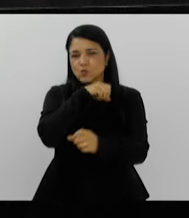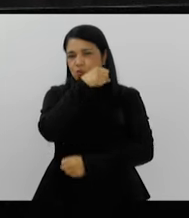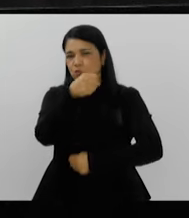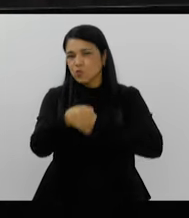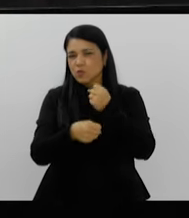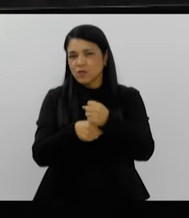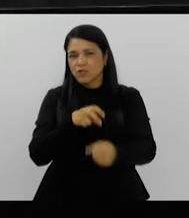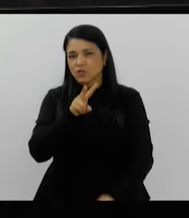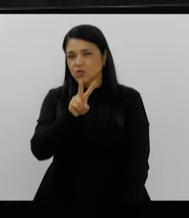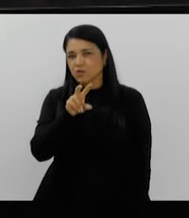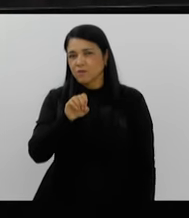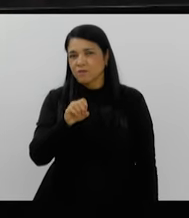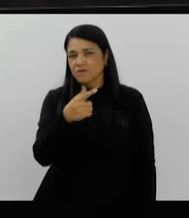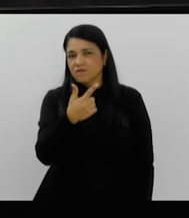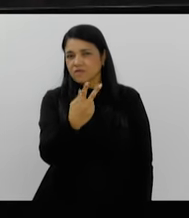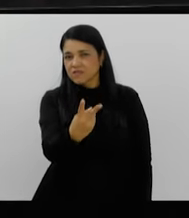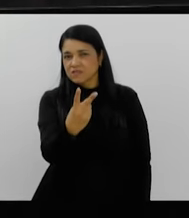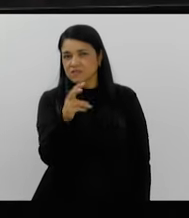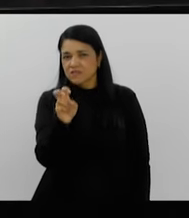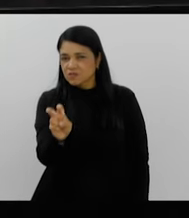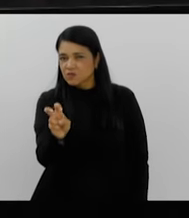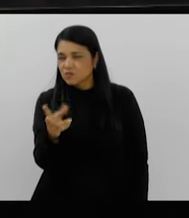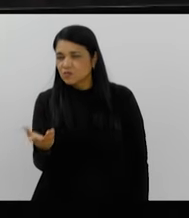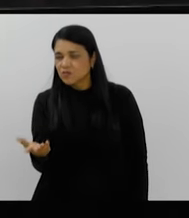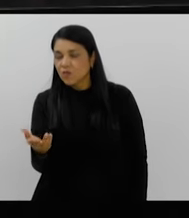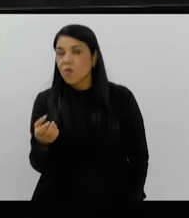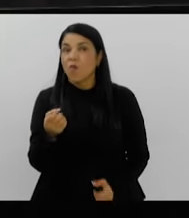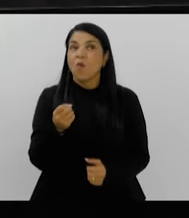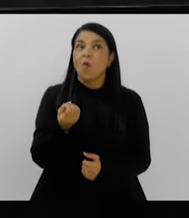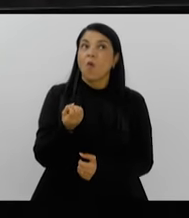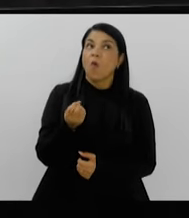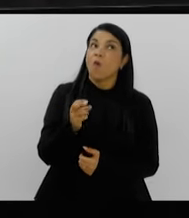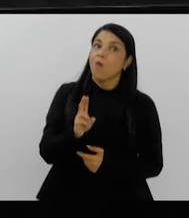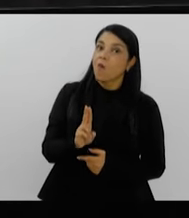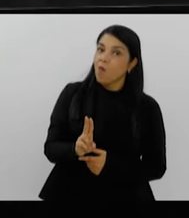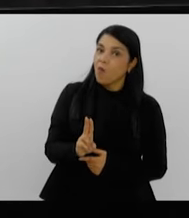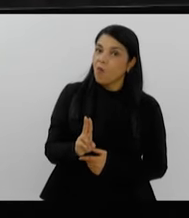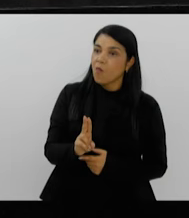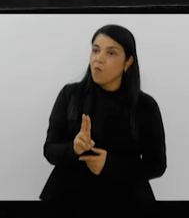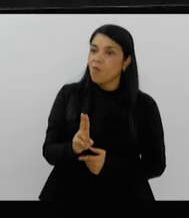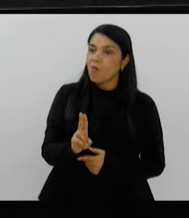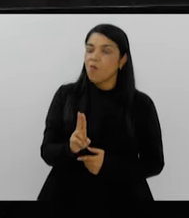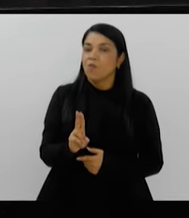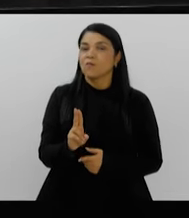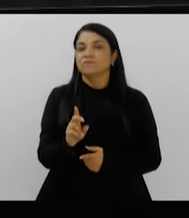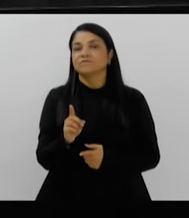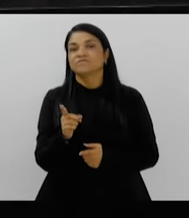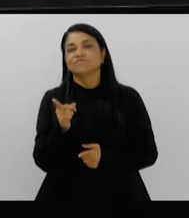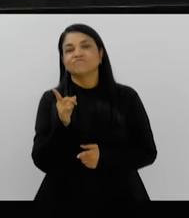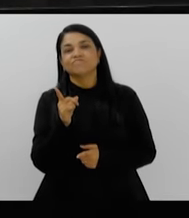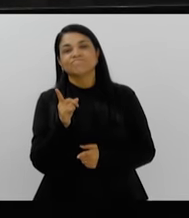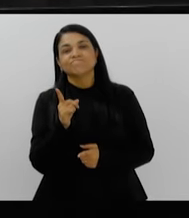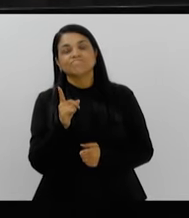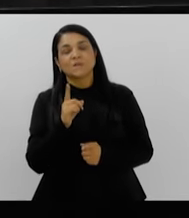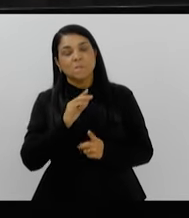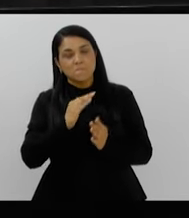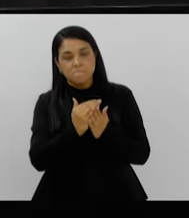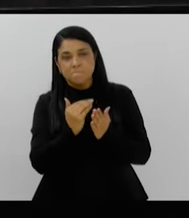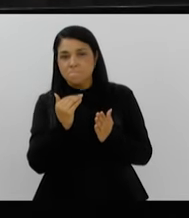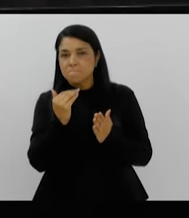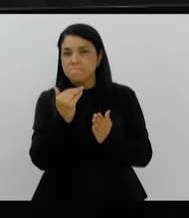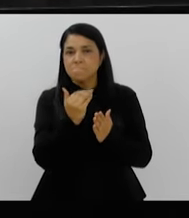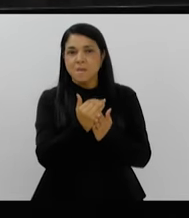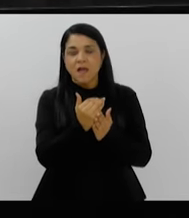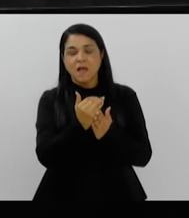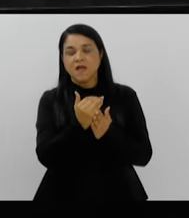de 2025? Ou será que cada vez mais aumentam-se os buracos